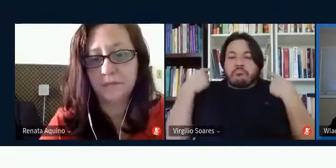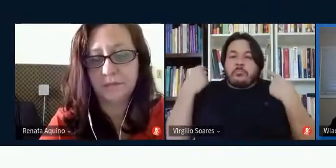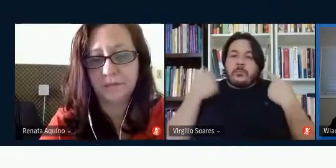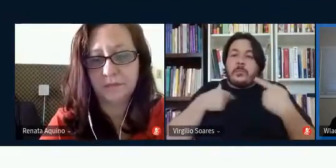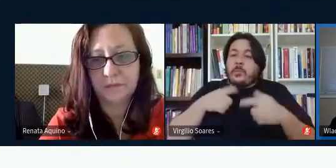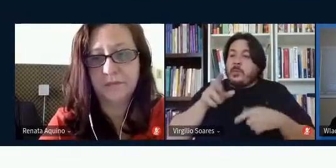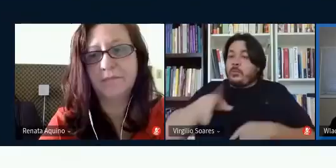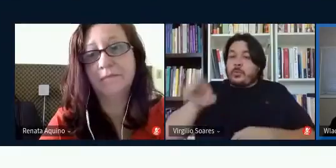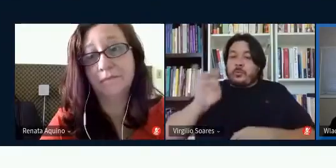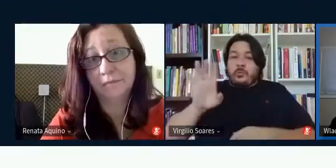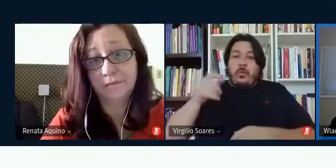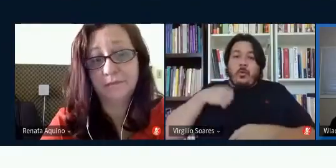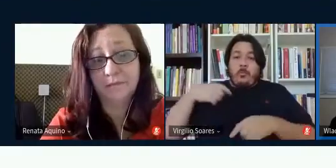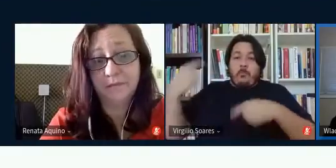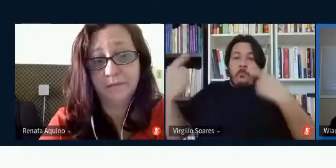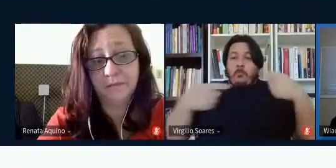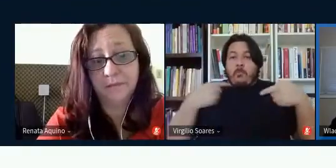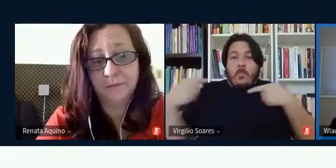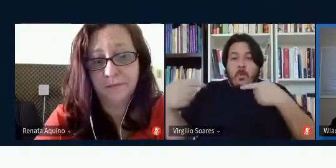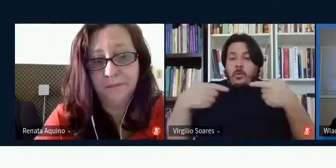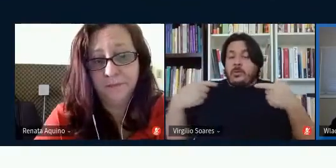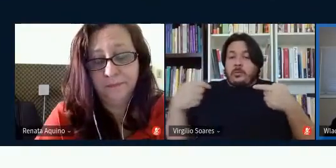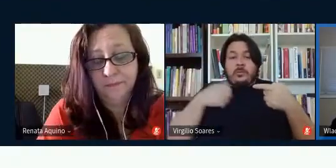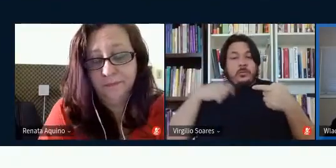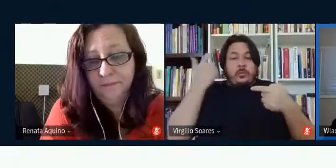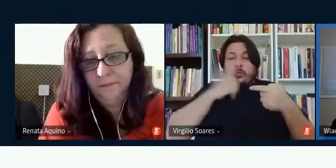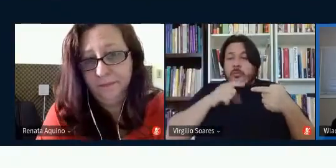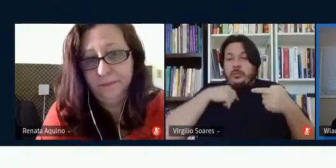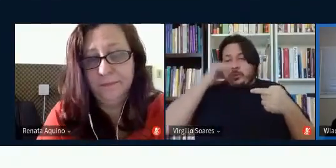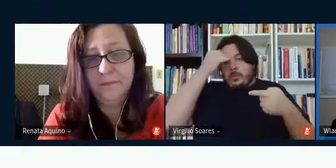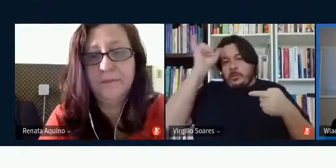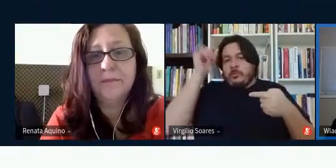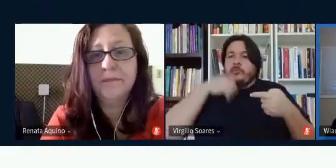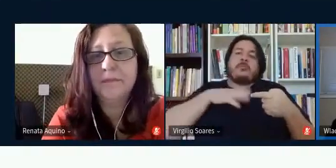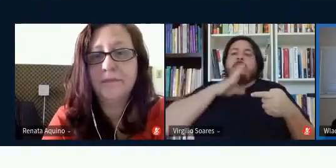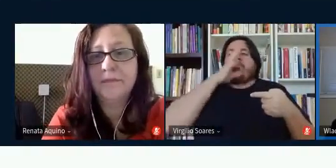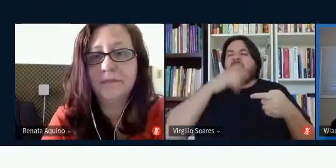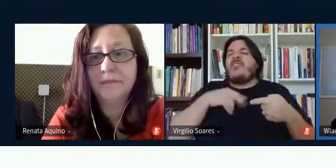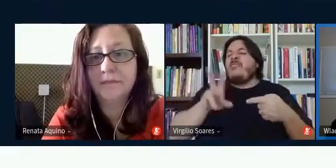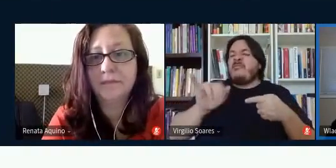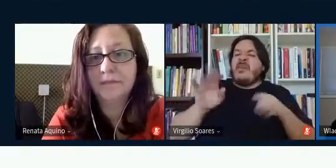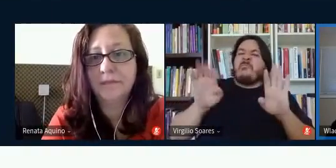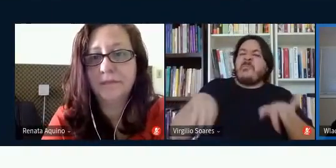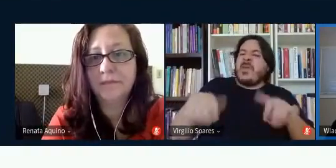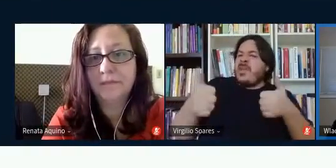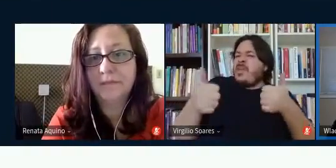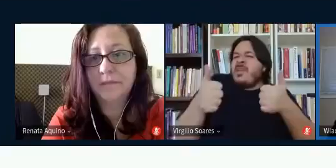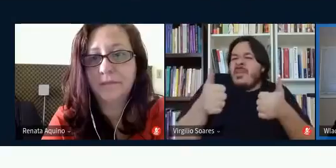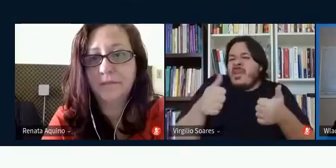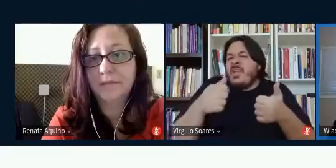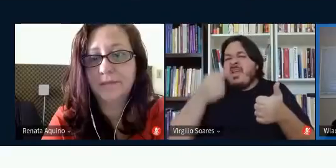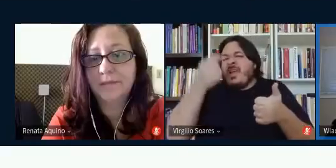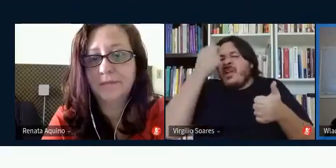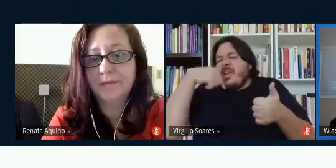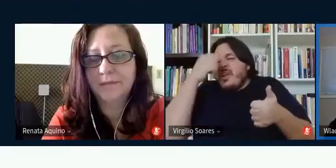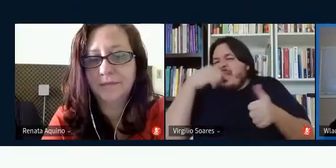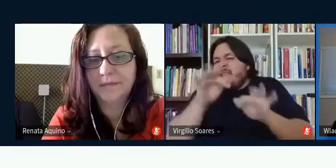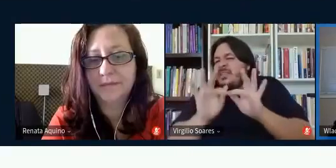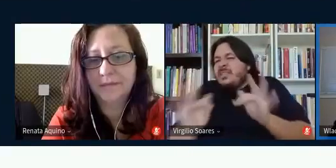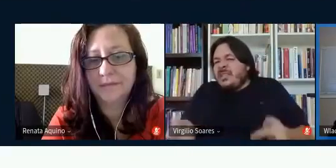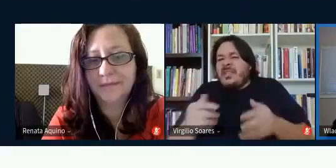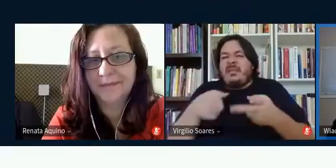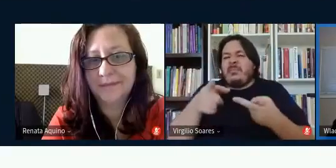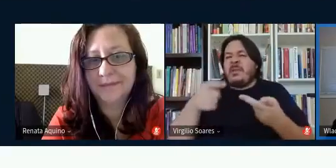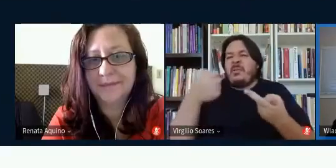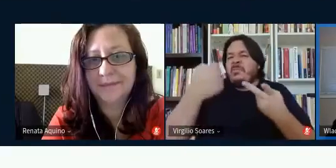elites políticas não conseguiram evitar as declarações de que vai ficar tudo bem, de que é só uma gripezinha, ou de que vocês não precisam